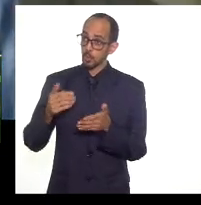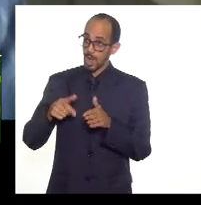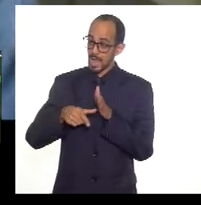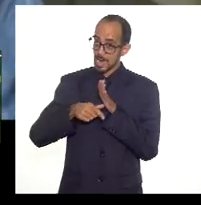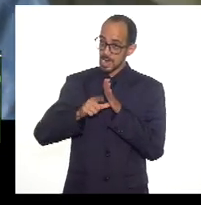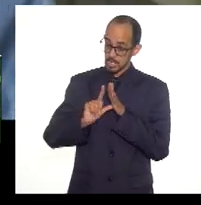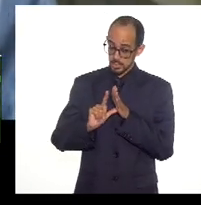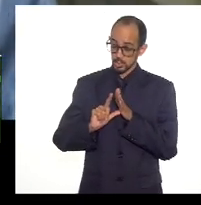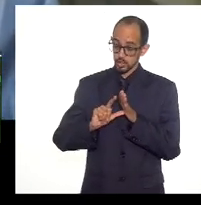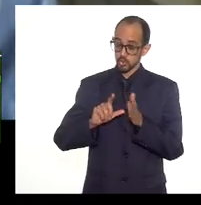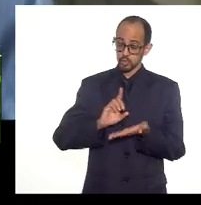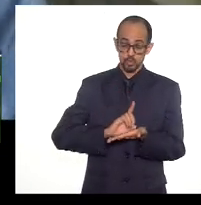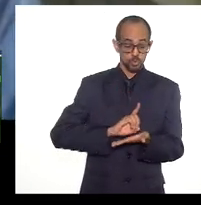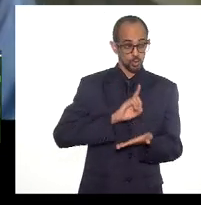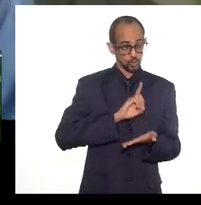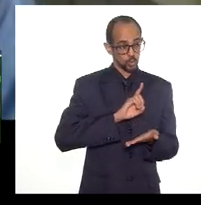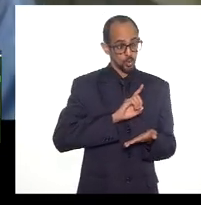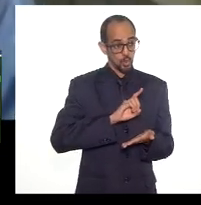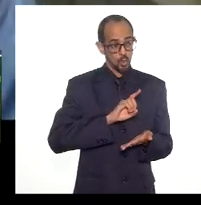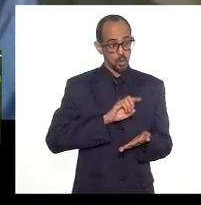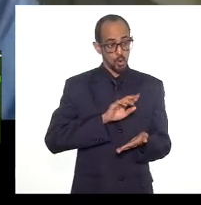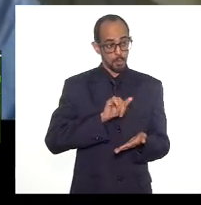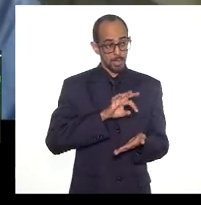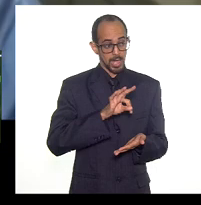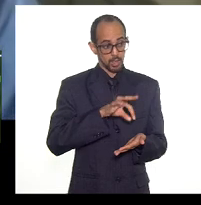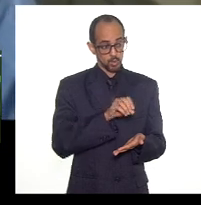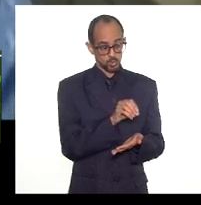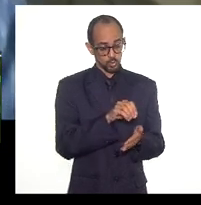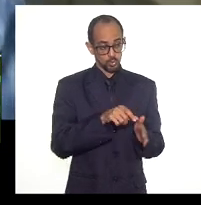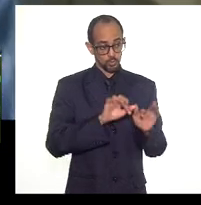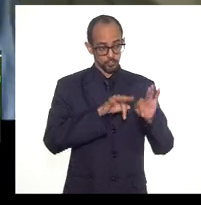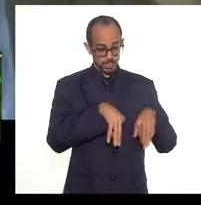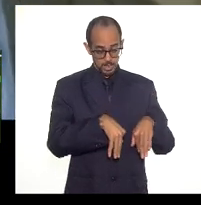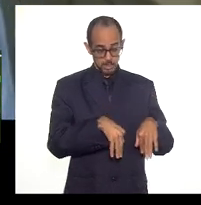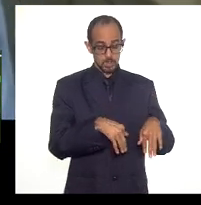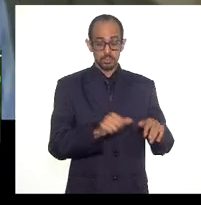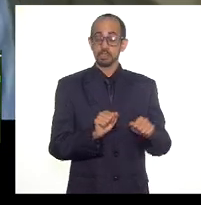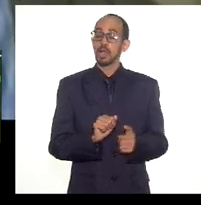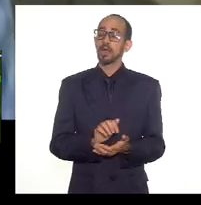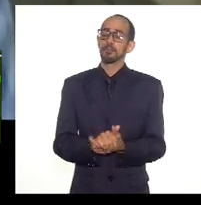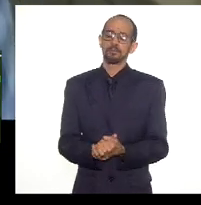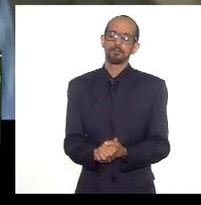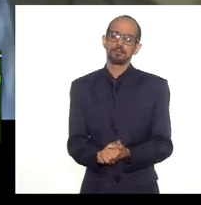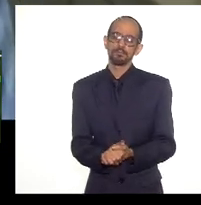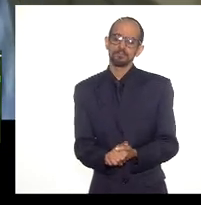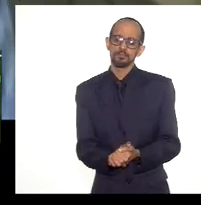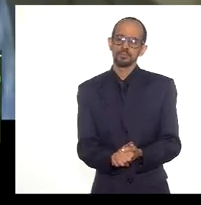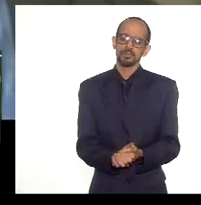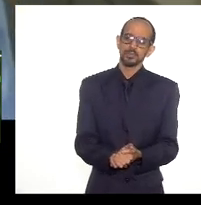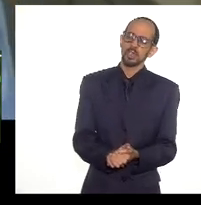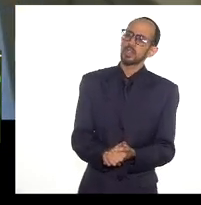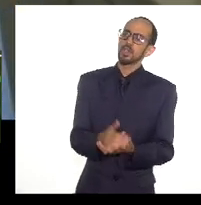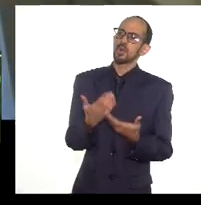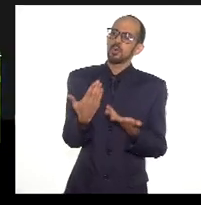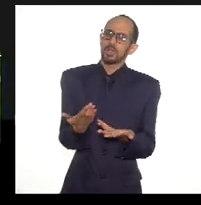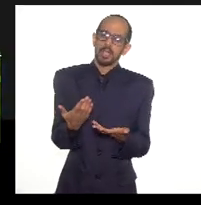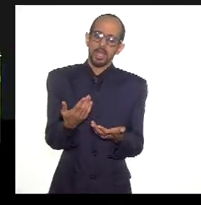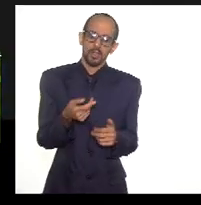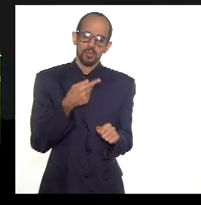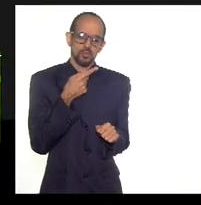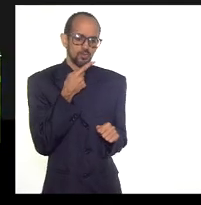Ardengue finalizar a parte da exposição da Petrobras, o senhor hoje